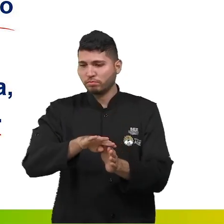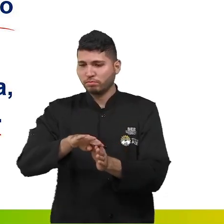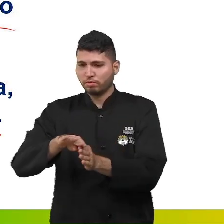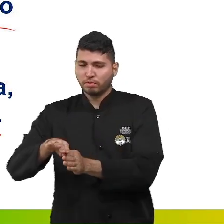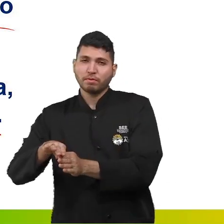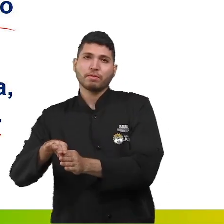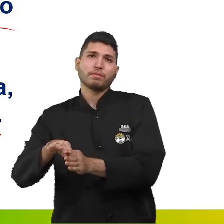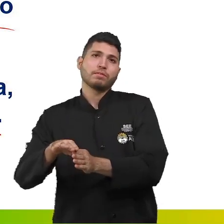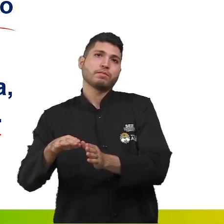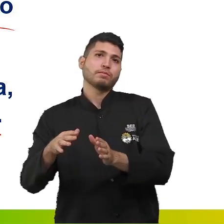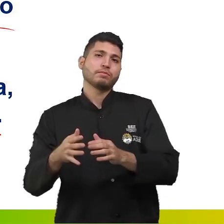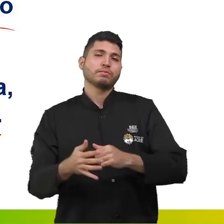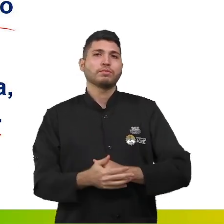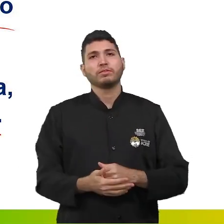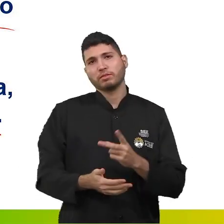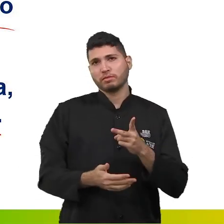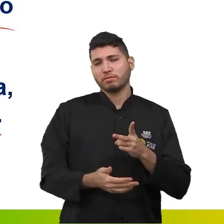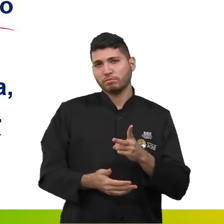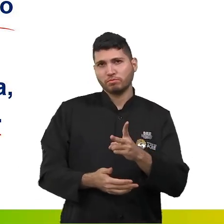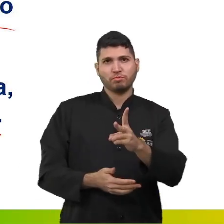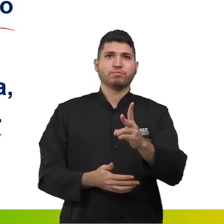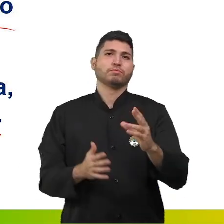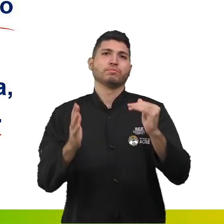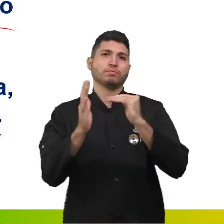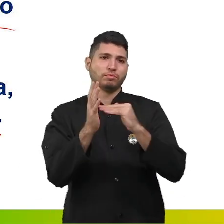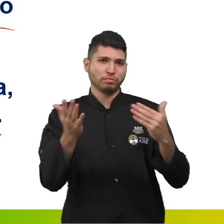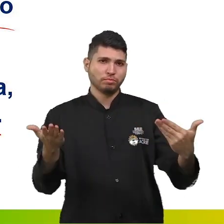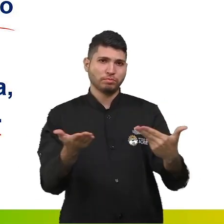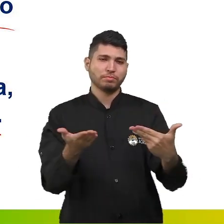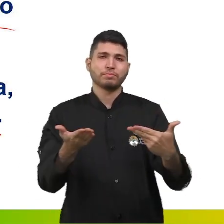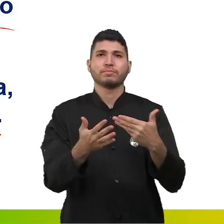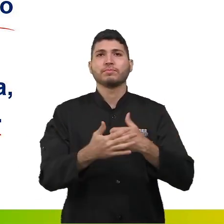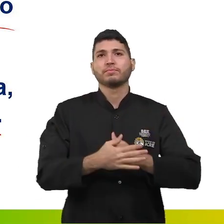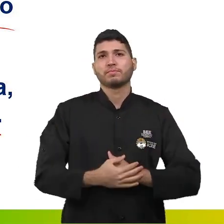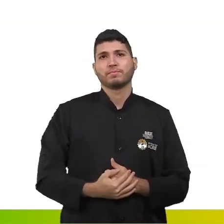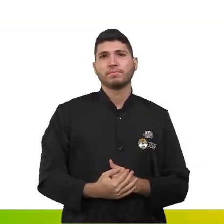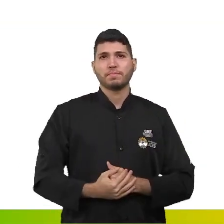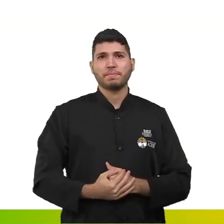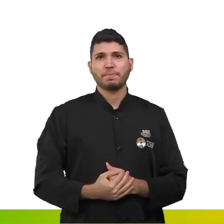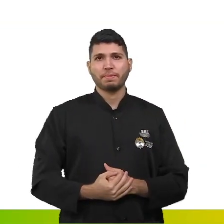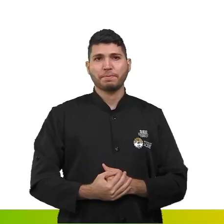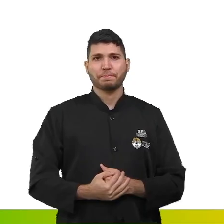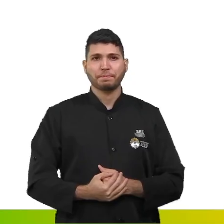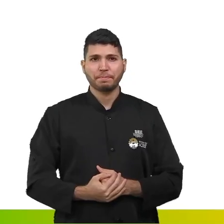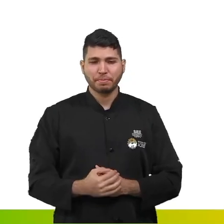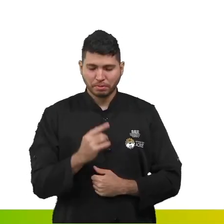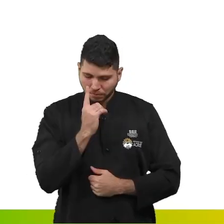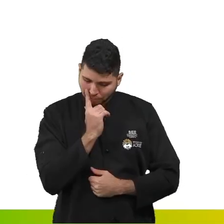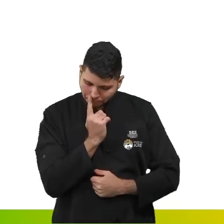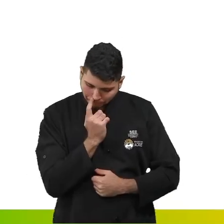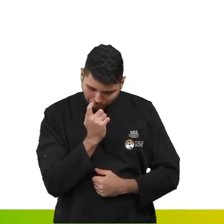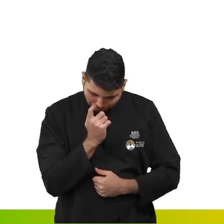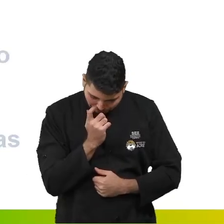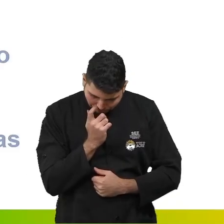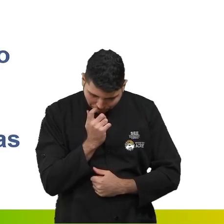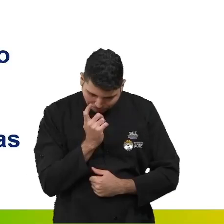até hoje, até os dias de hoje.